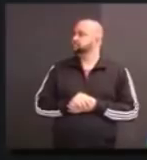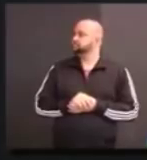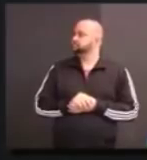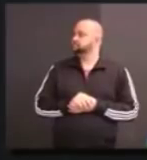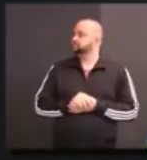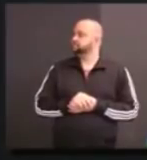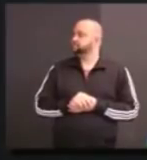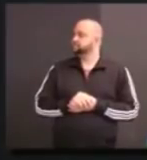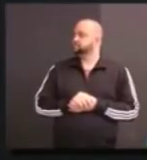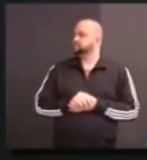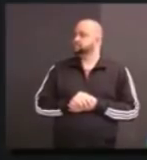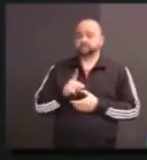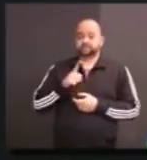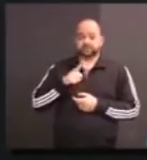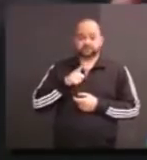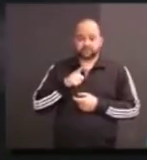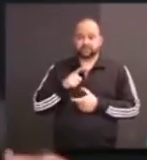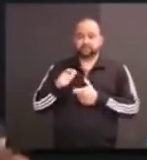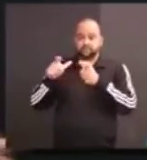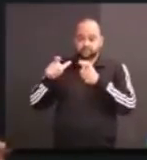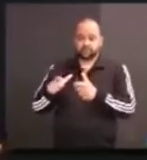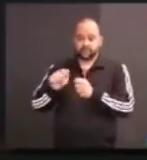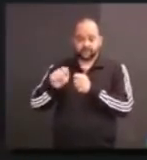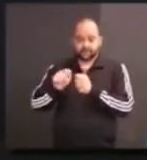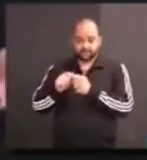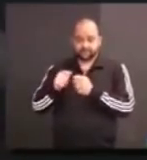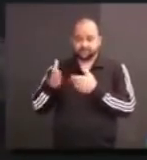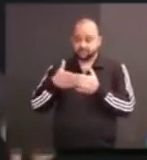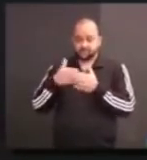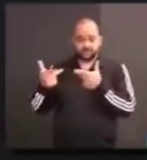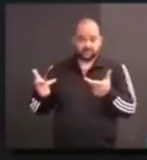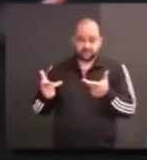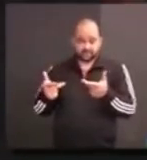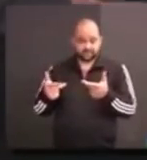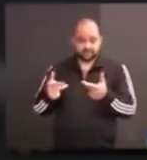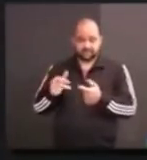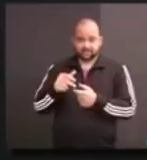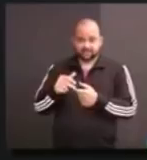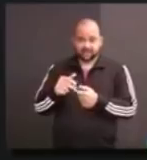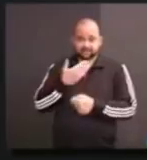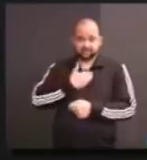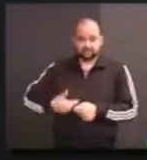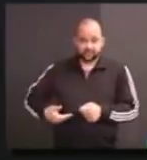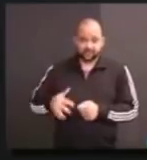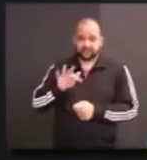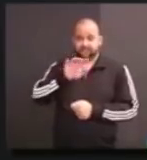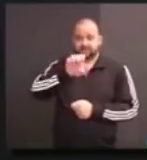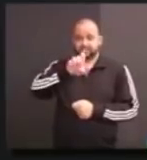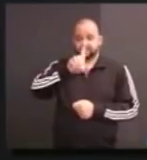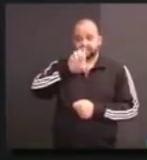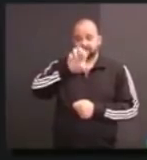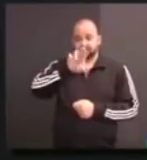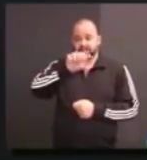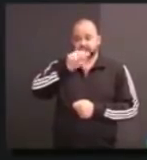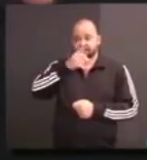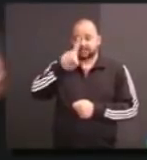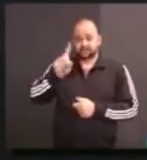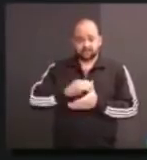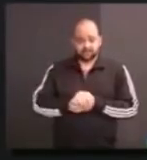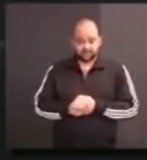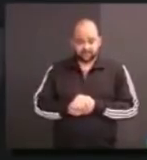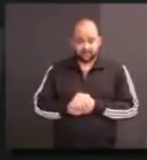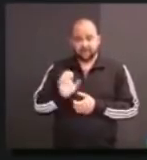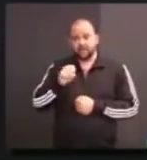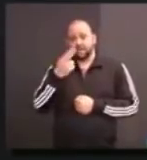Tem alguma federação promovendo alguma coisa? Eu não sei. Me informem. Eu não sei. Tem alguma USE fazendo